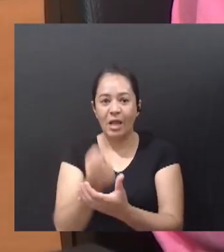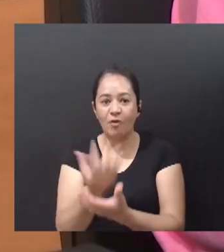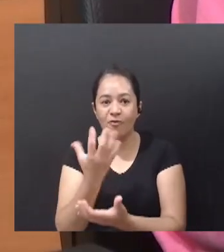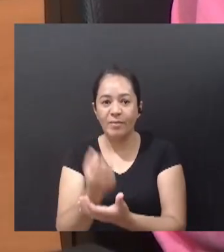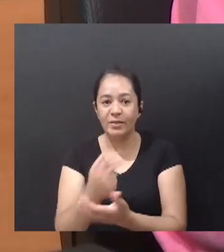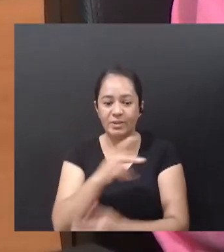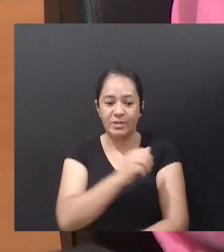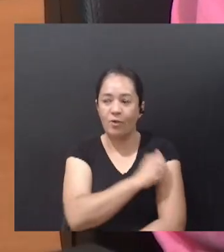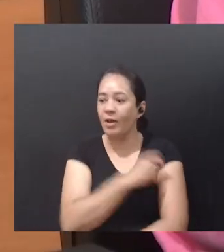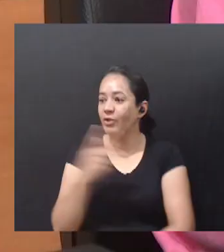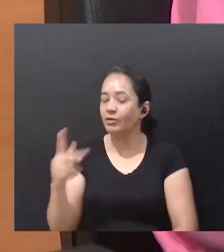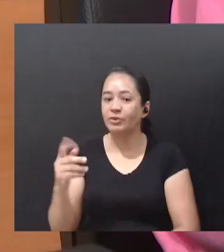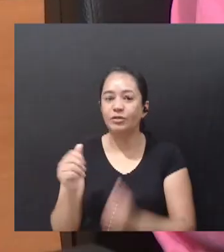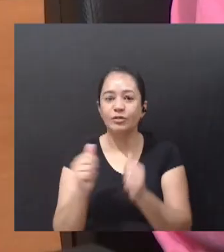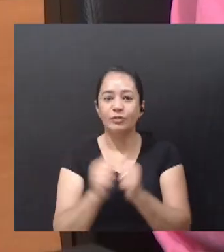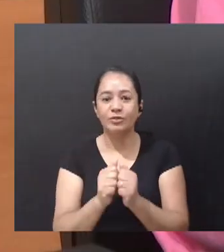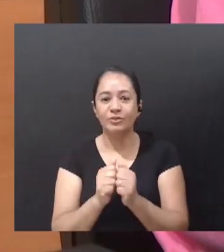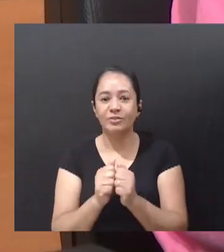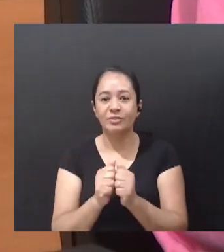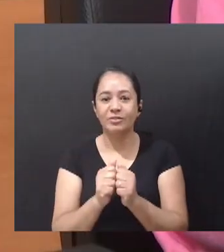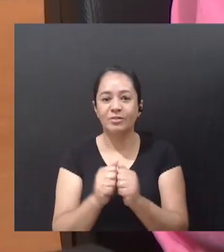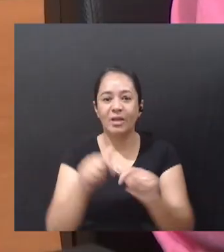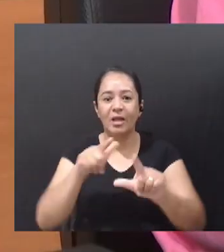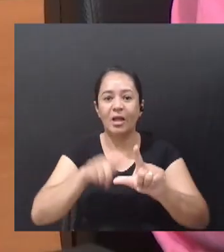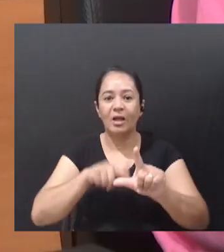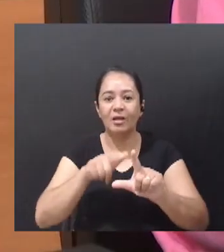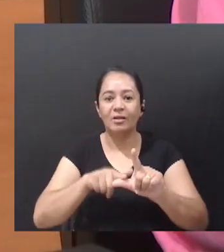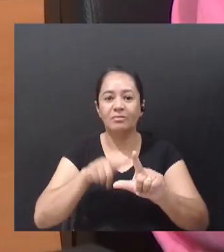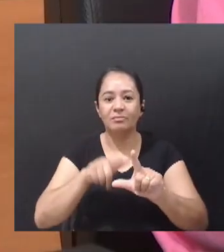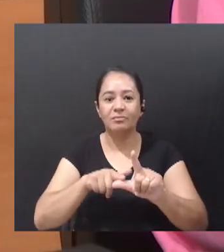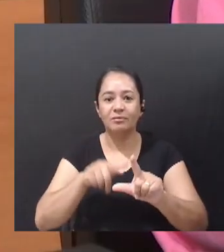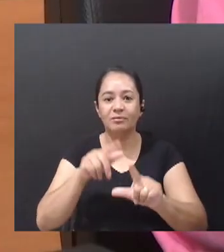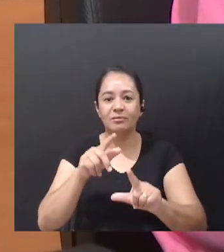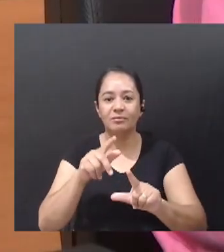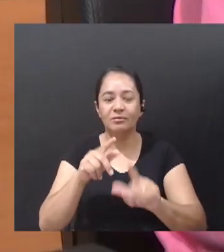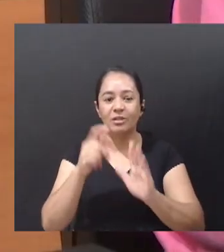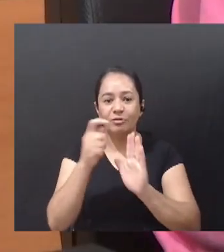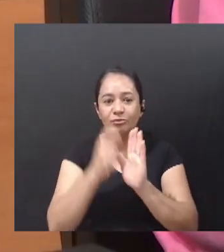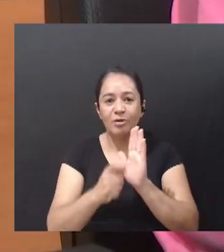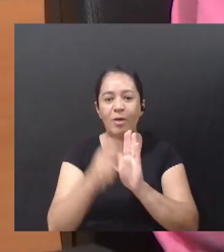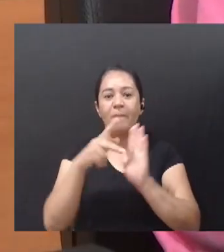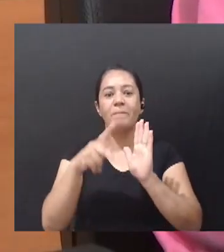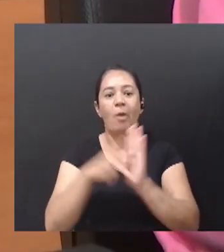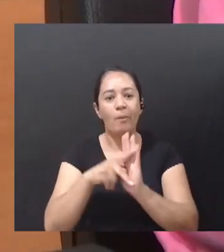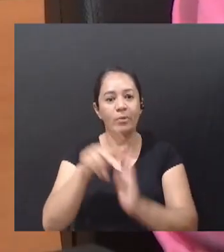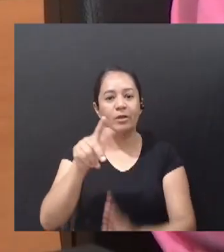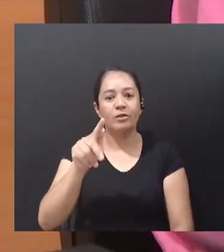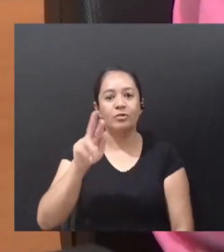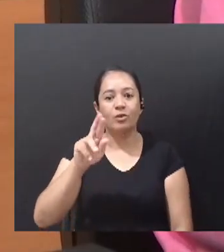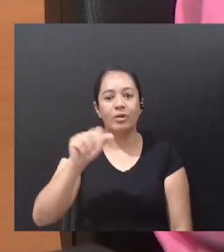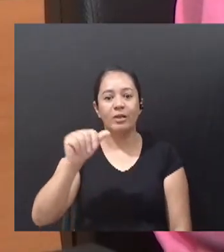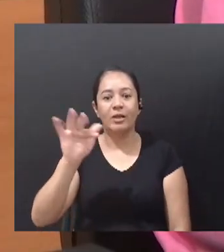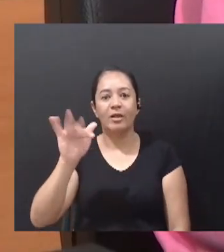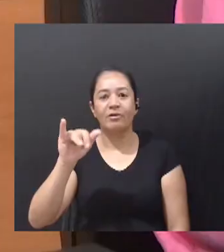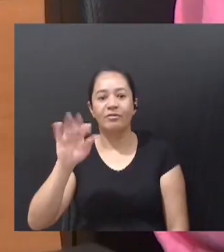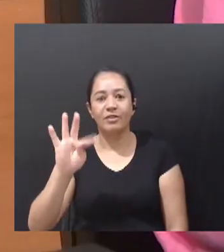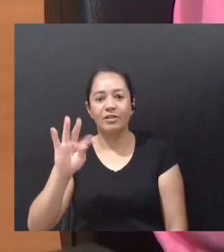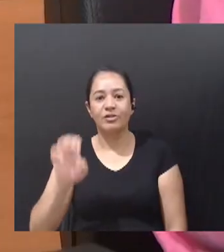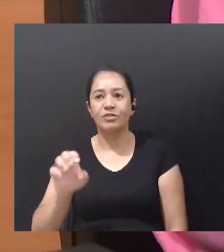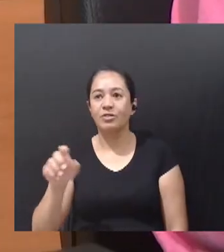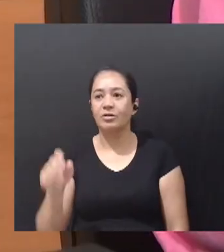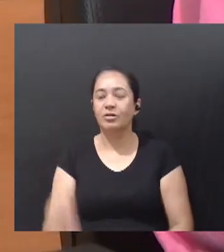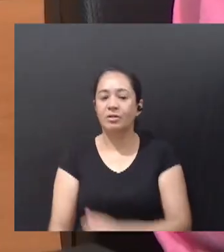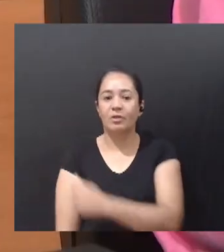com as letras do picho e do grafite. O aluno não conseguia